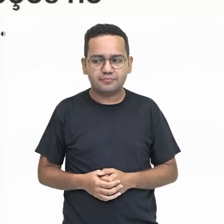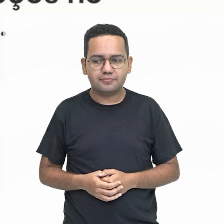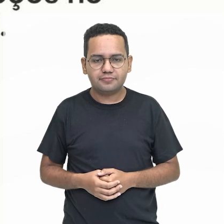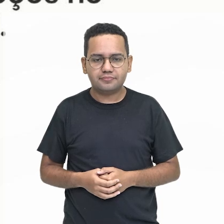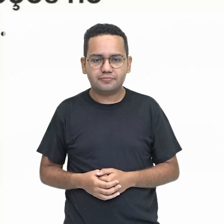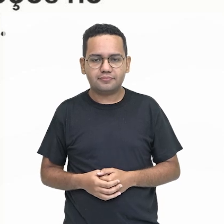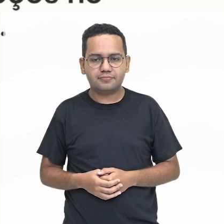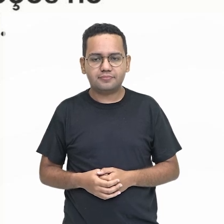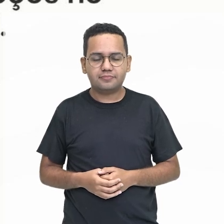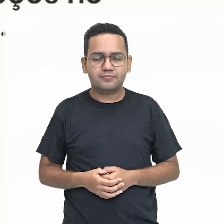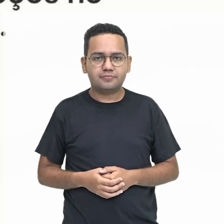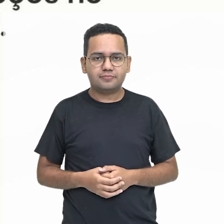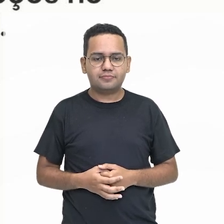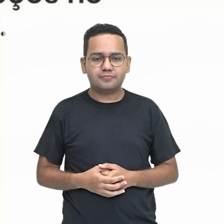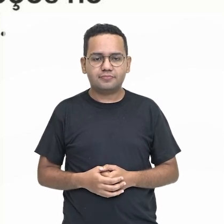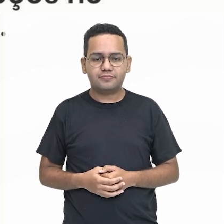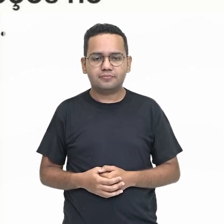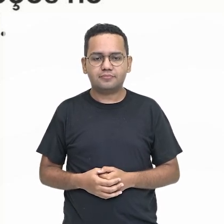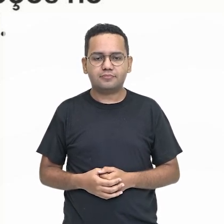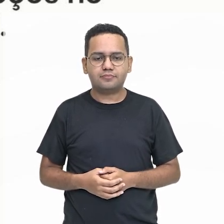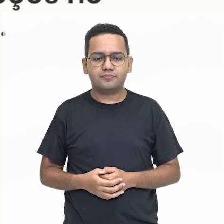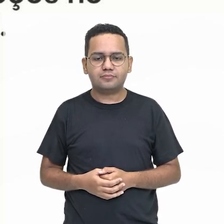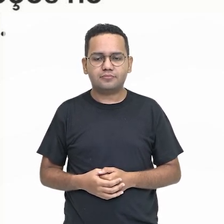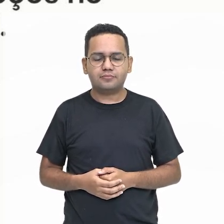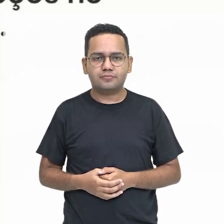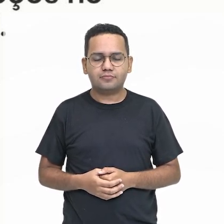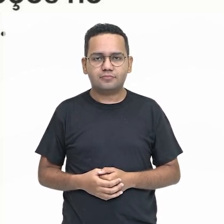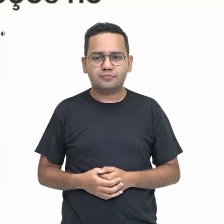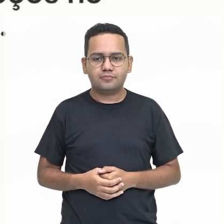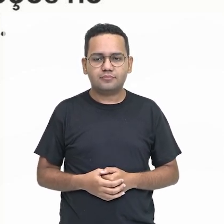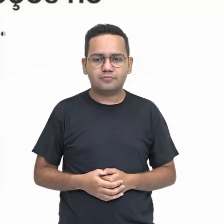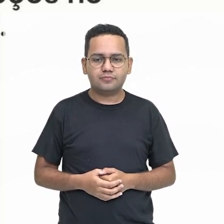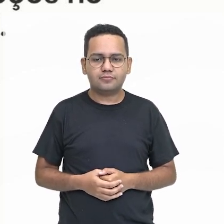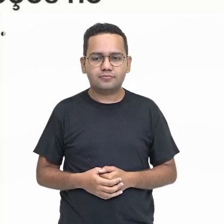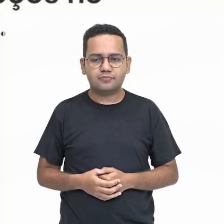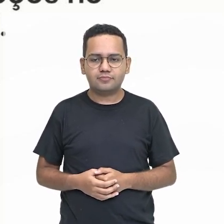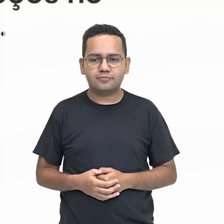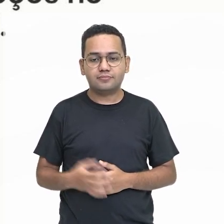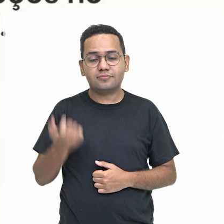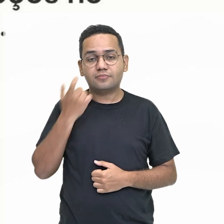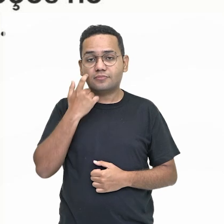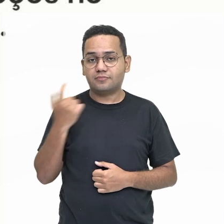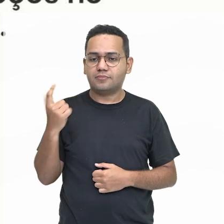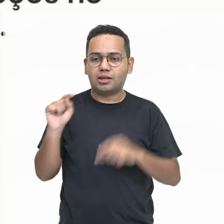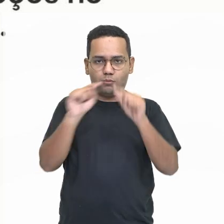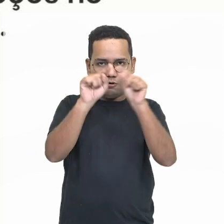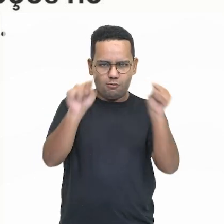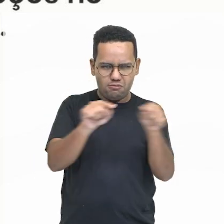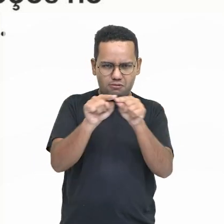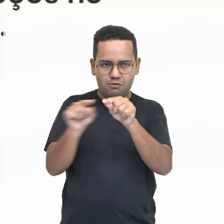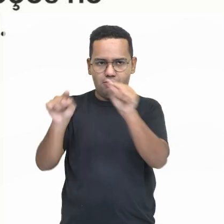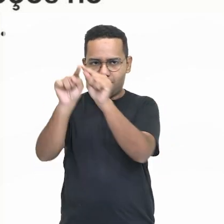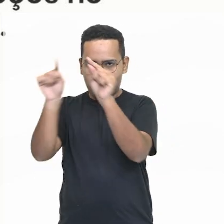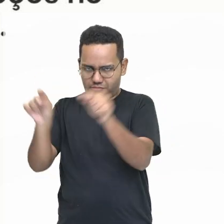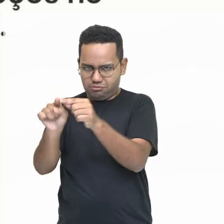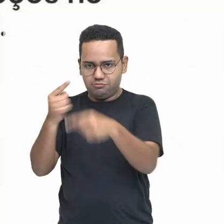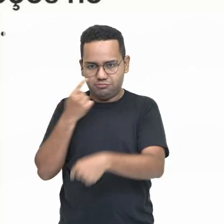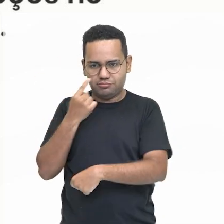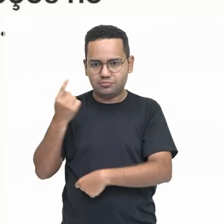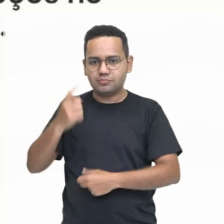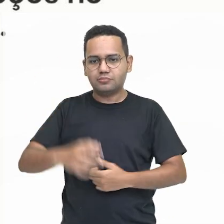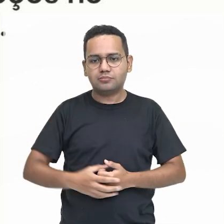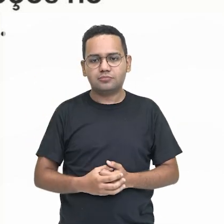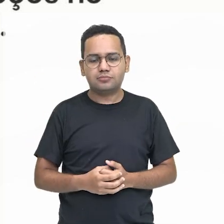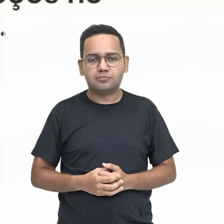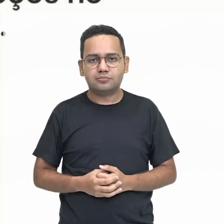leis de Newton foi essa, que eu tenho esta aqui, os encostos de cabeça, temos aqui,